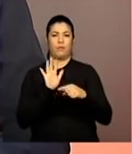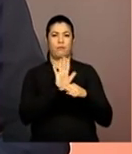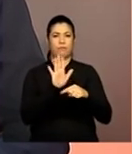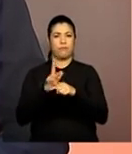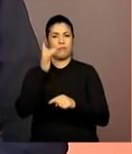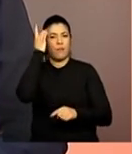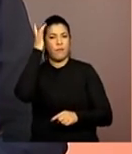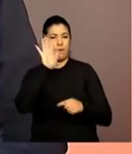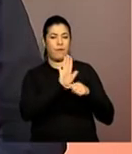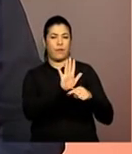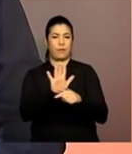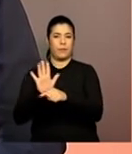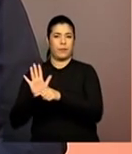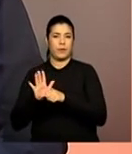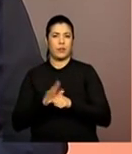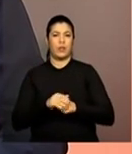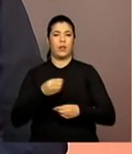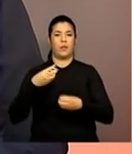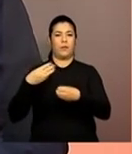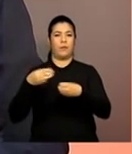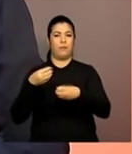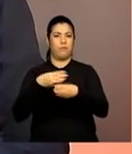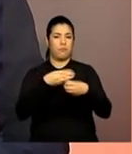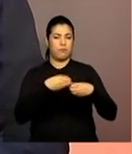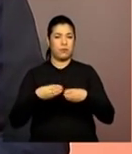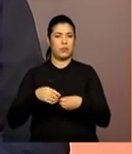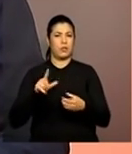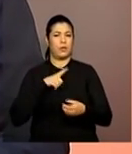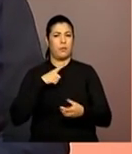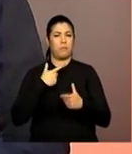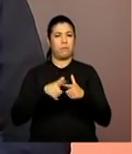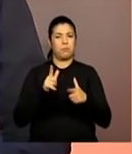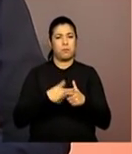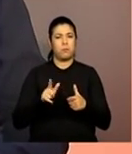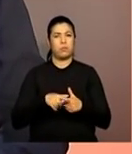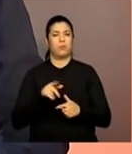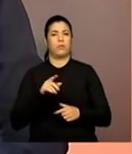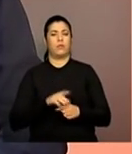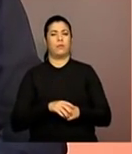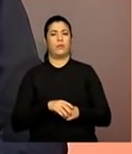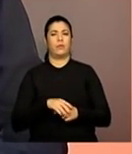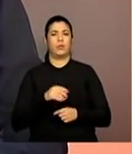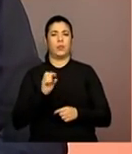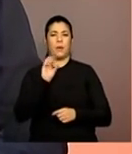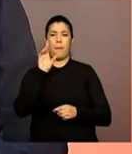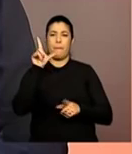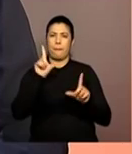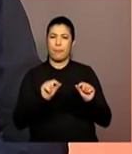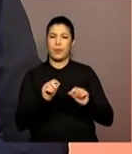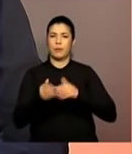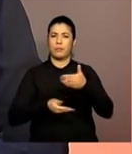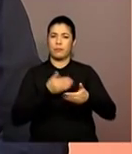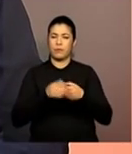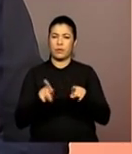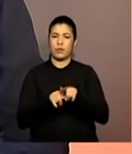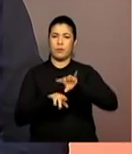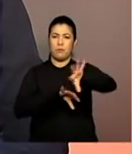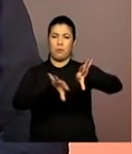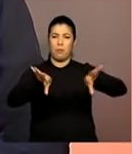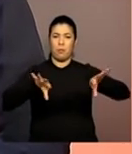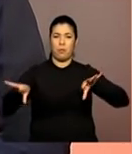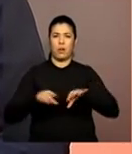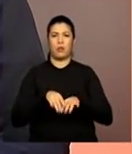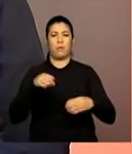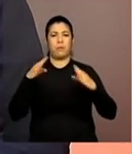residentes em territórios de baixa densidade demográfica com espalhamento ou dispersão populacional áreas